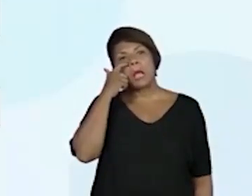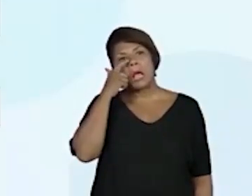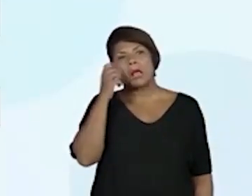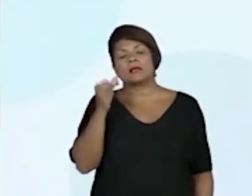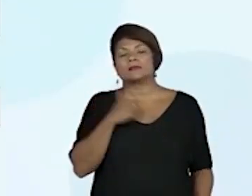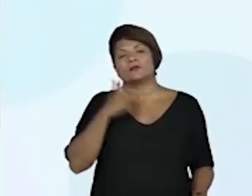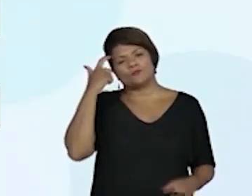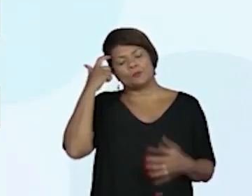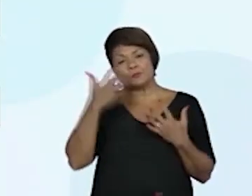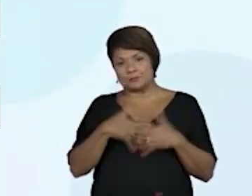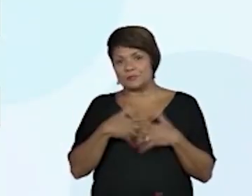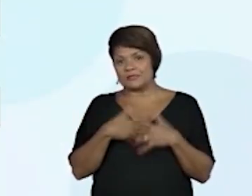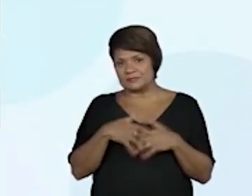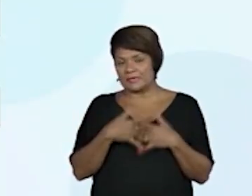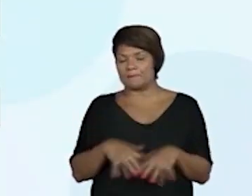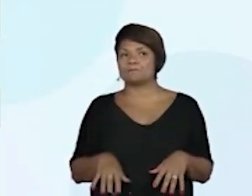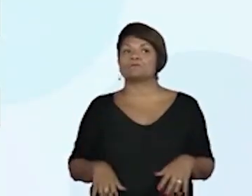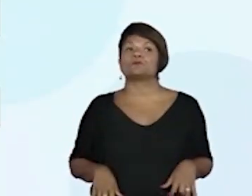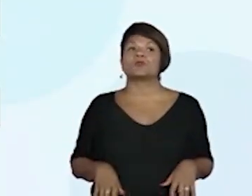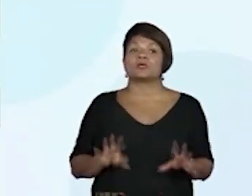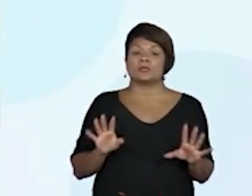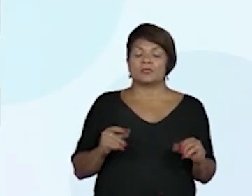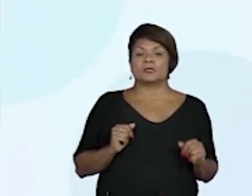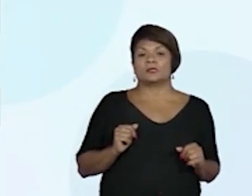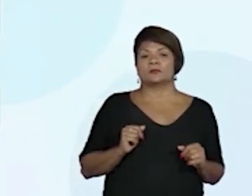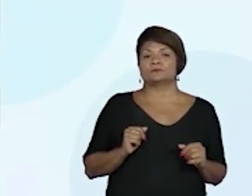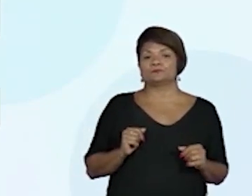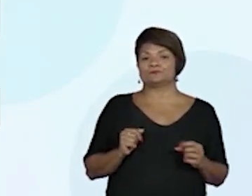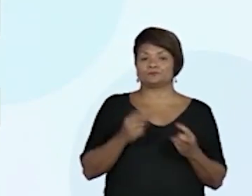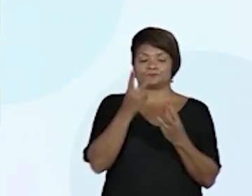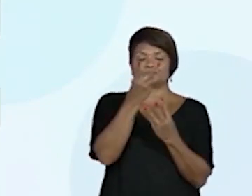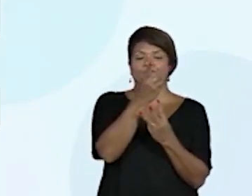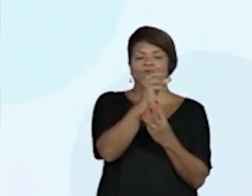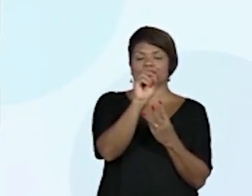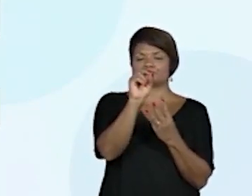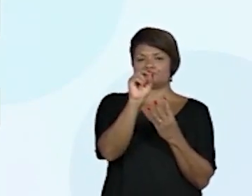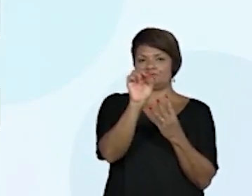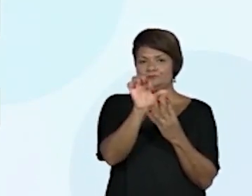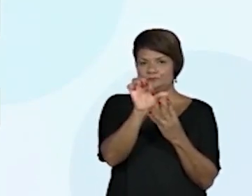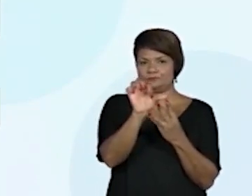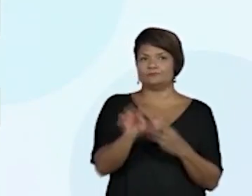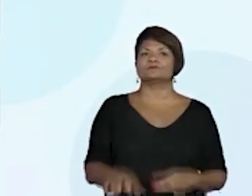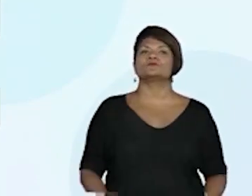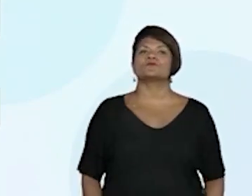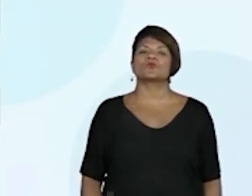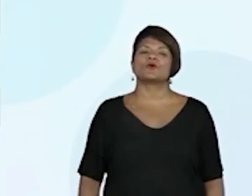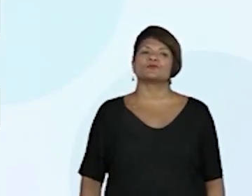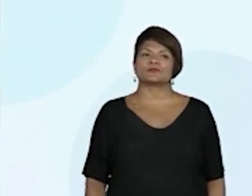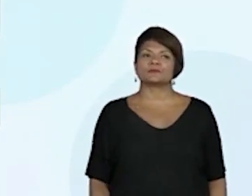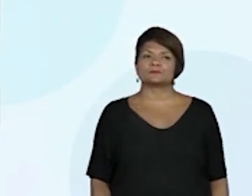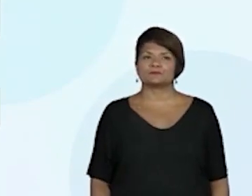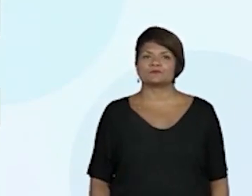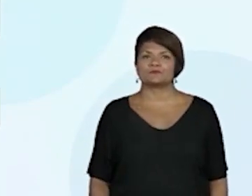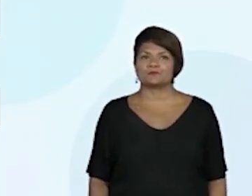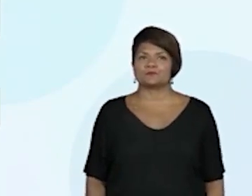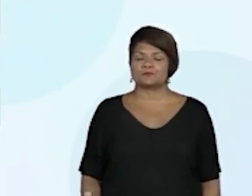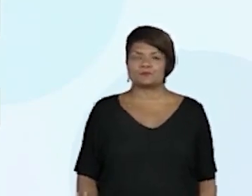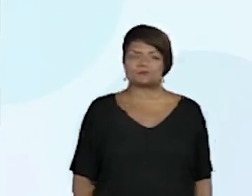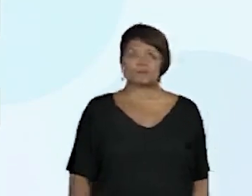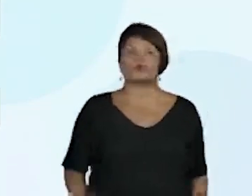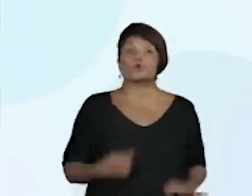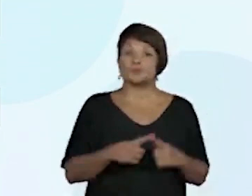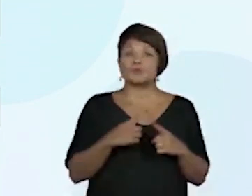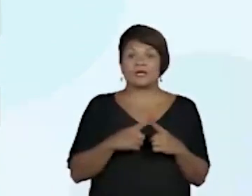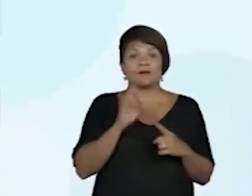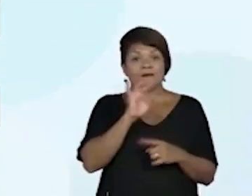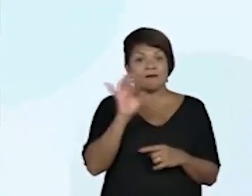aqui que a gente formou quem? 209. A Prof. Fran já mostrou muito bem ali pra gente, porque a gente vai ter, né,